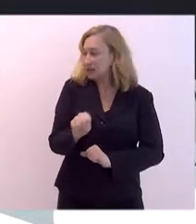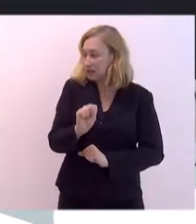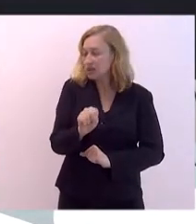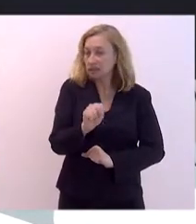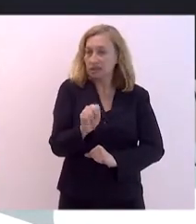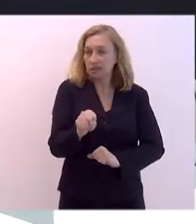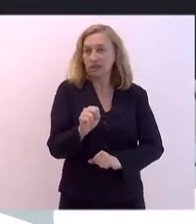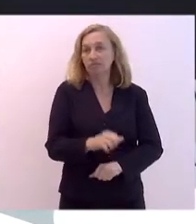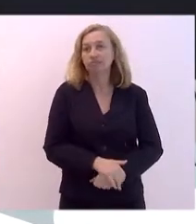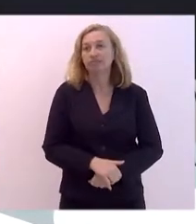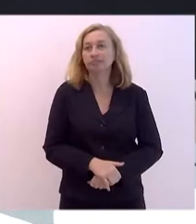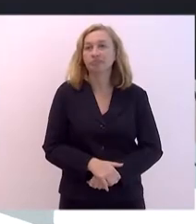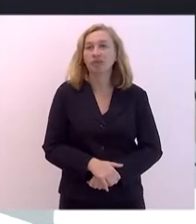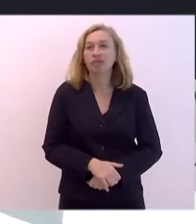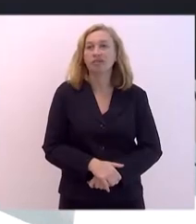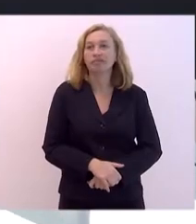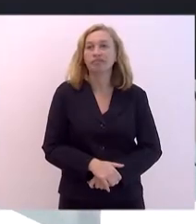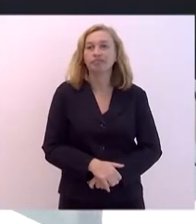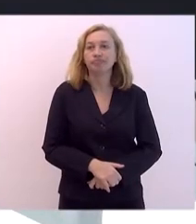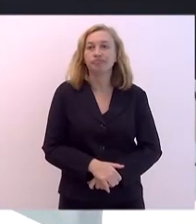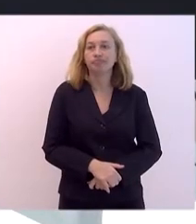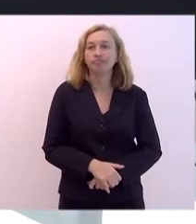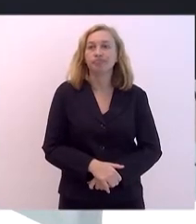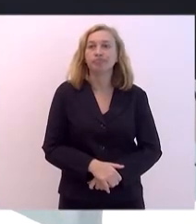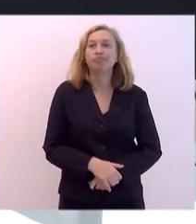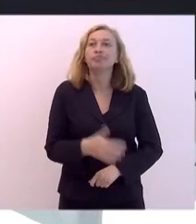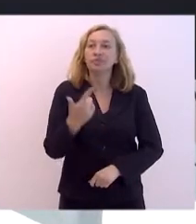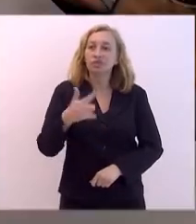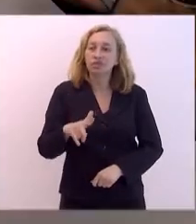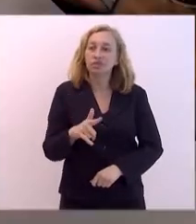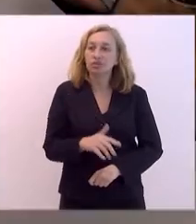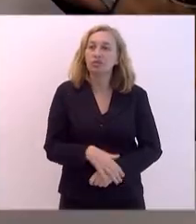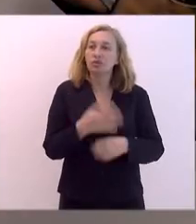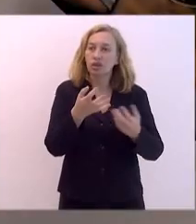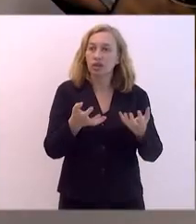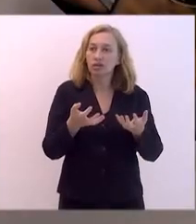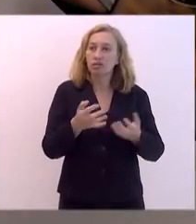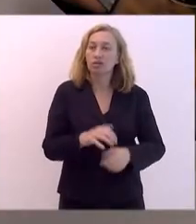antigas. Então, eu quero, mais uma vez,